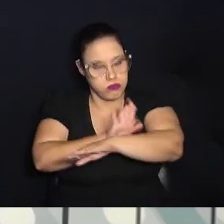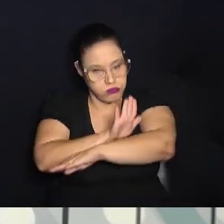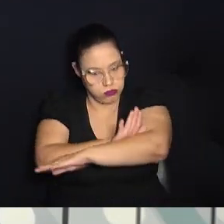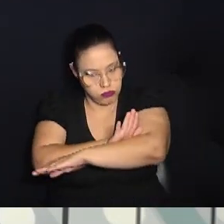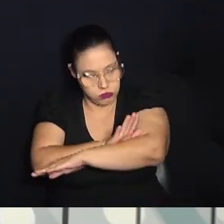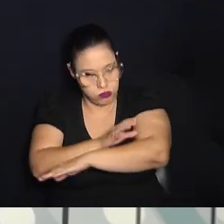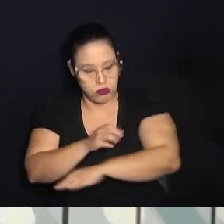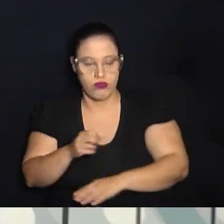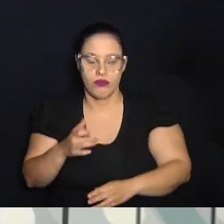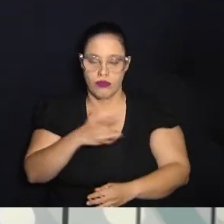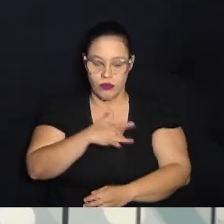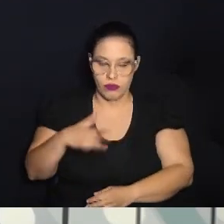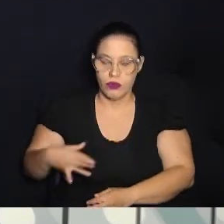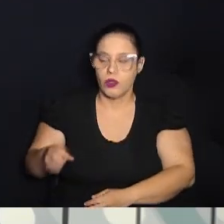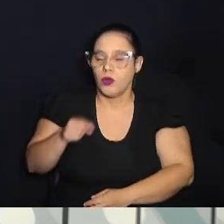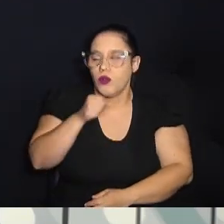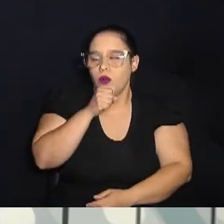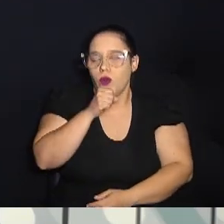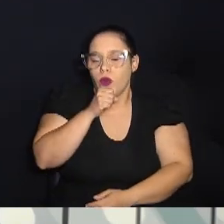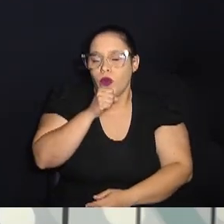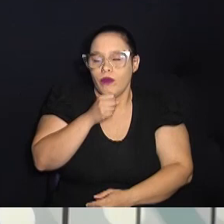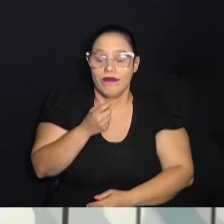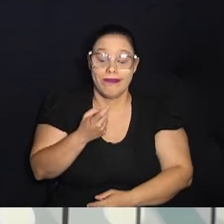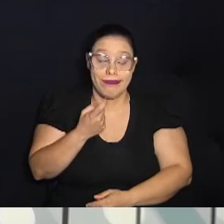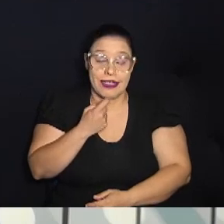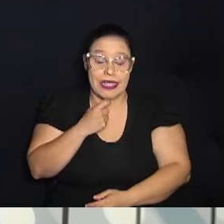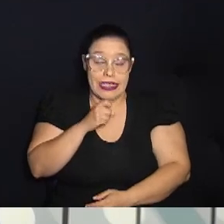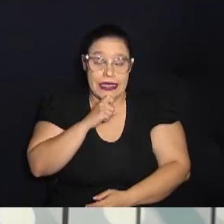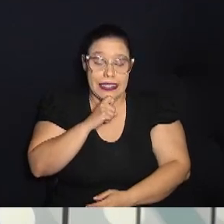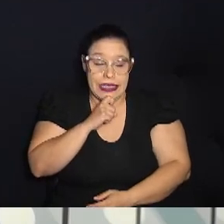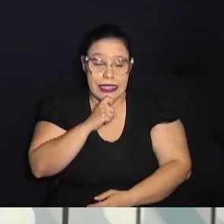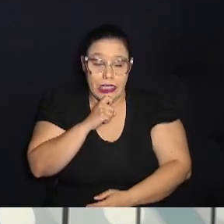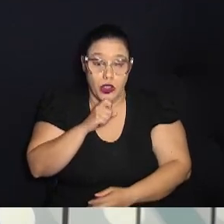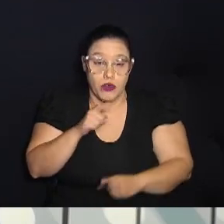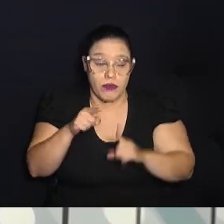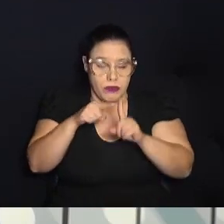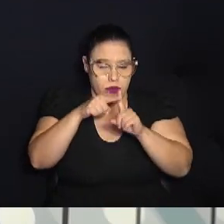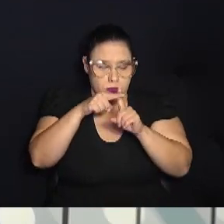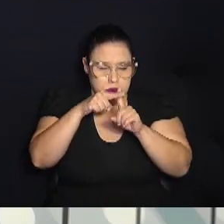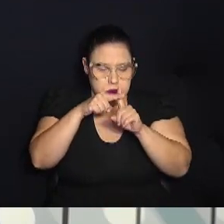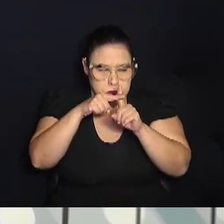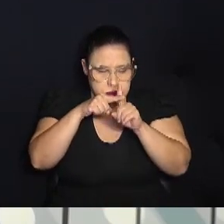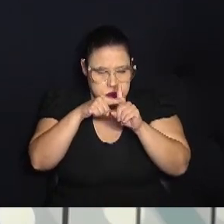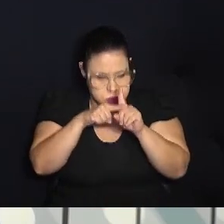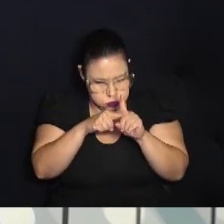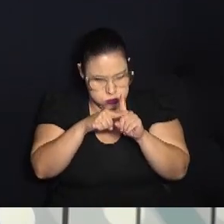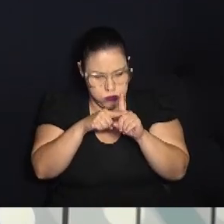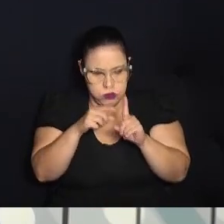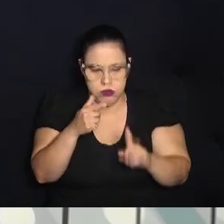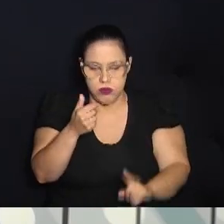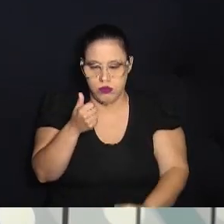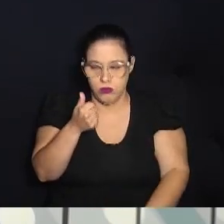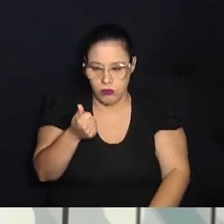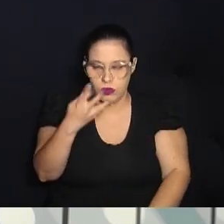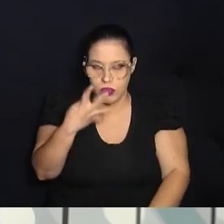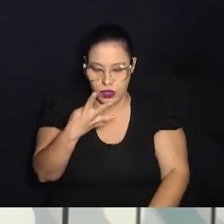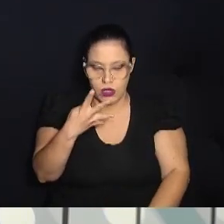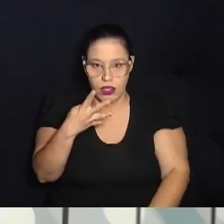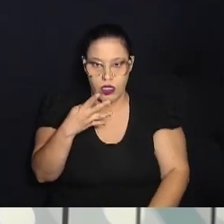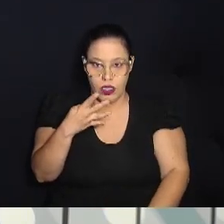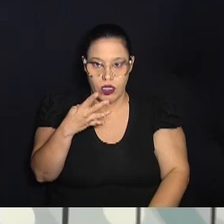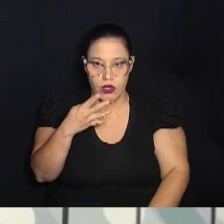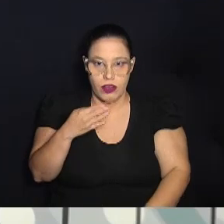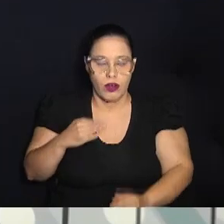cuidados com a saúde do idoso no inverno. Estudos mostram que temperaturas abaixo dos 14